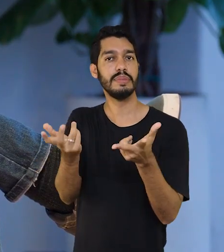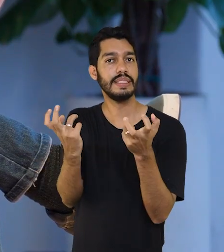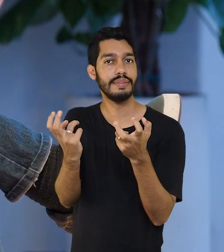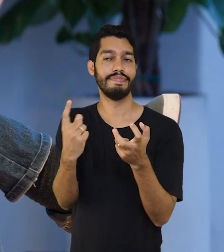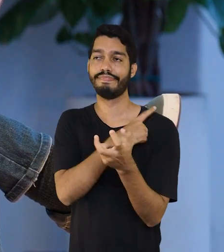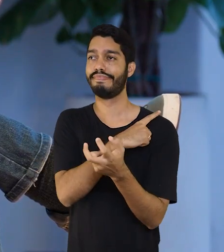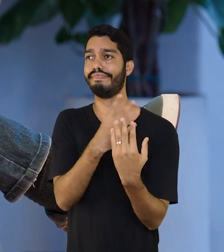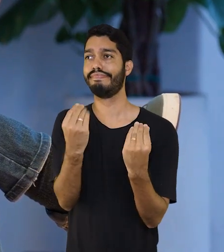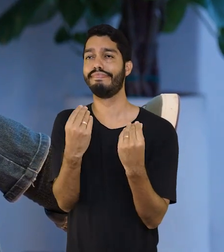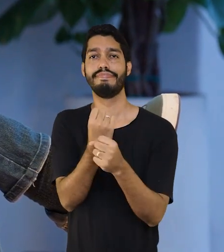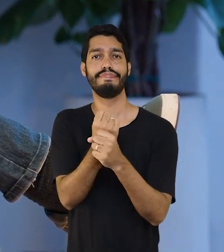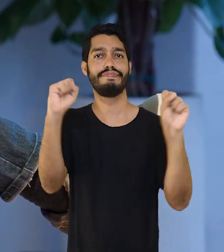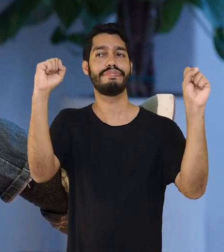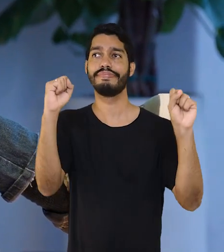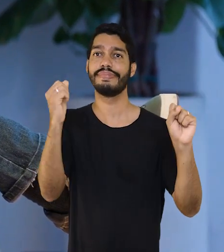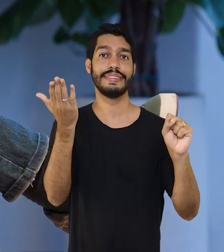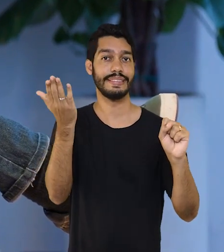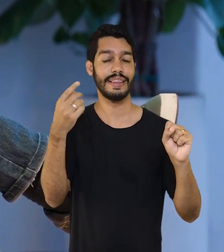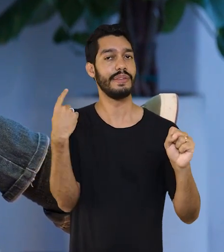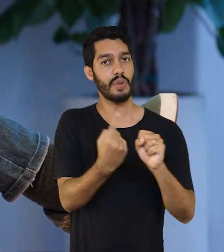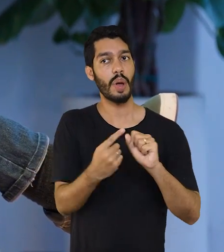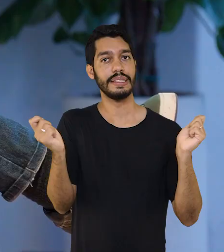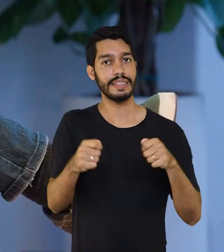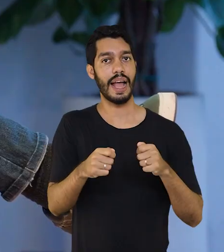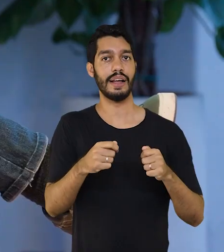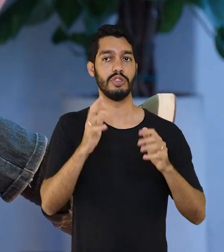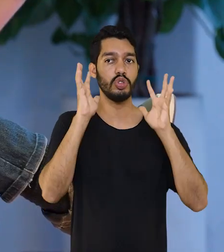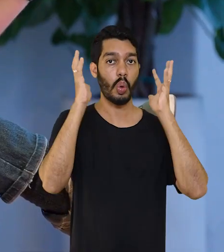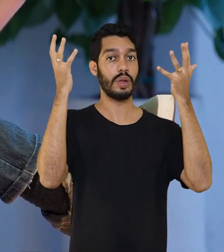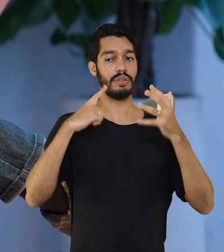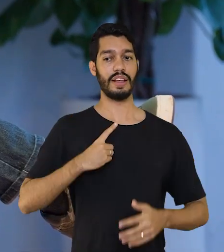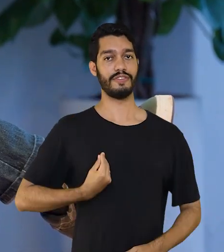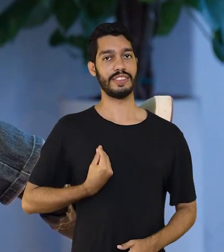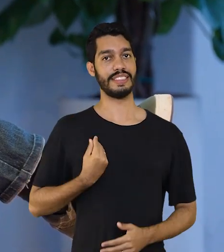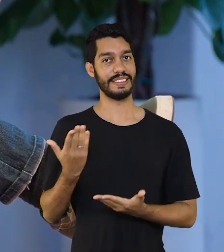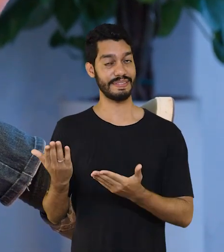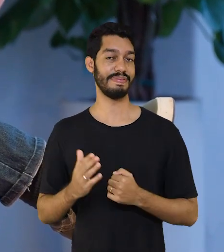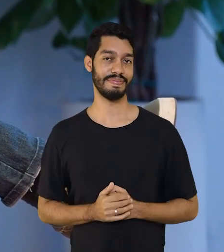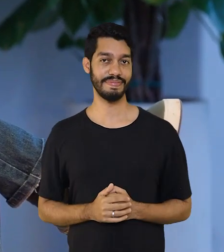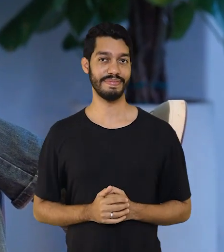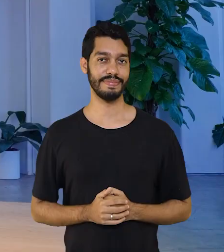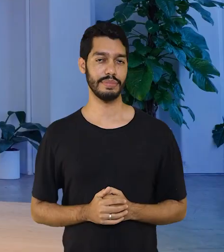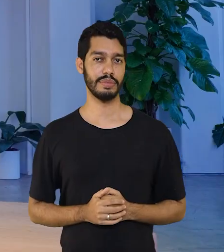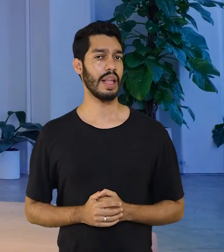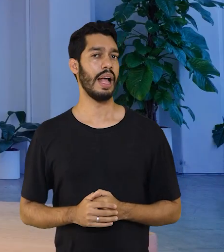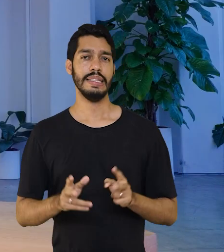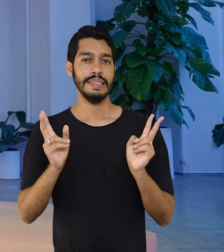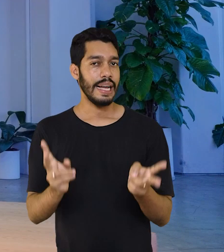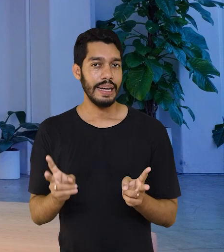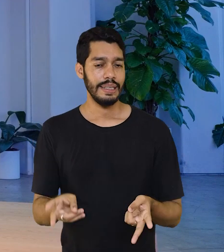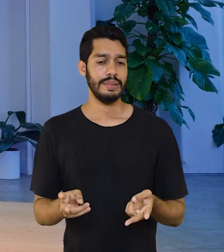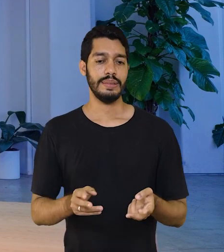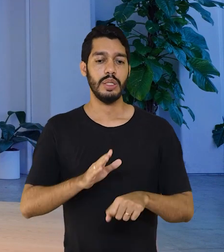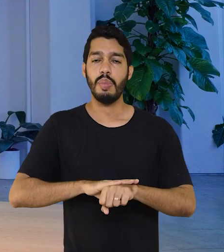um universo ainda muito grande a ser ocupado por essas soluções que estão aí e que são dominantes, né? Em